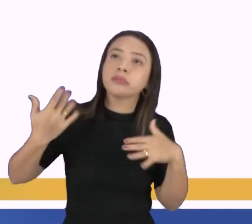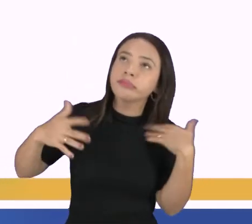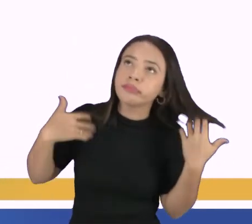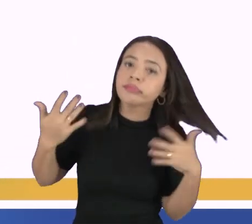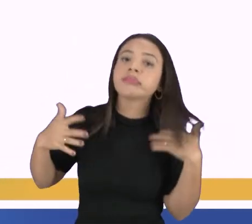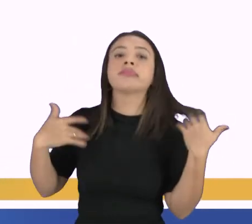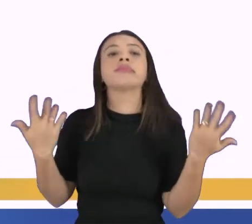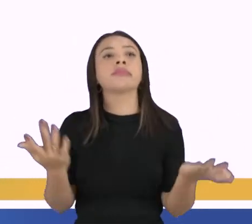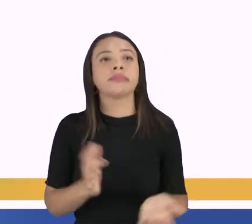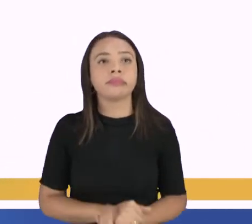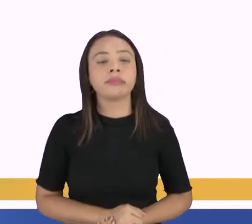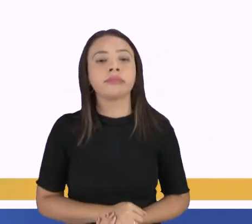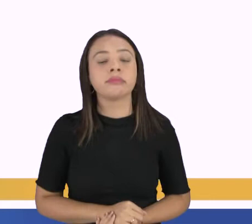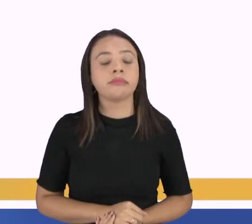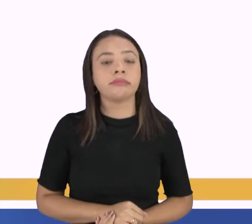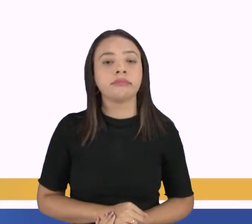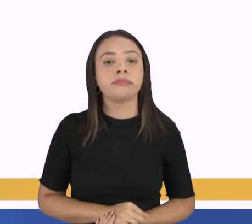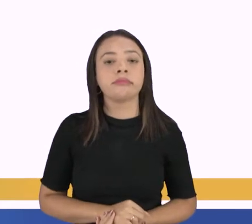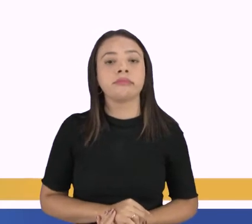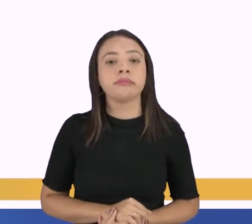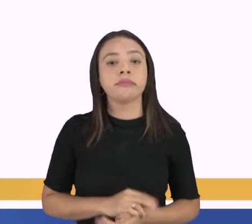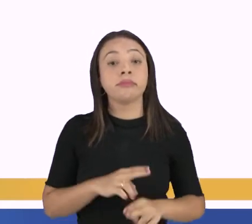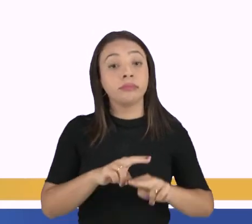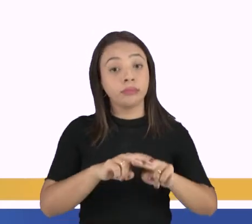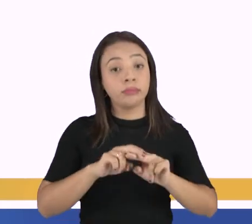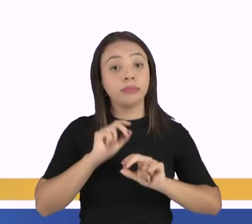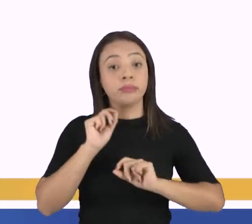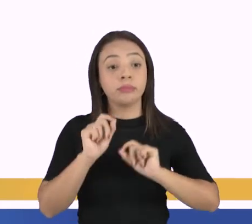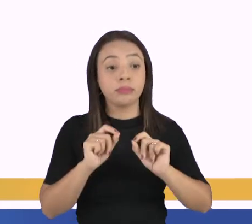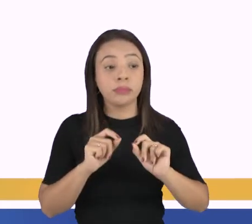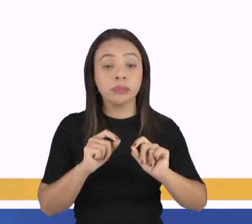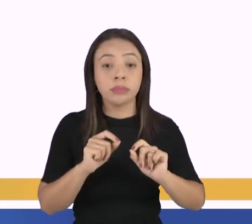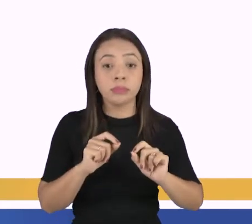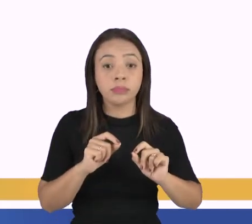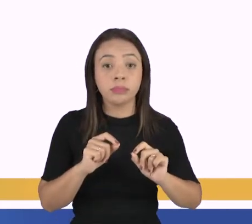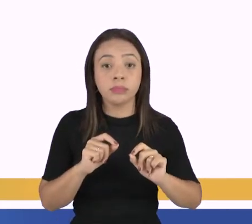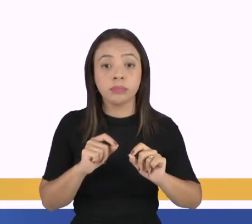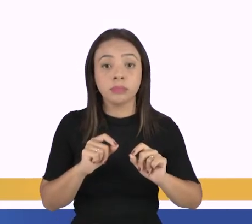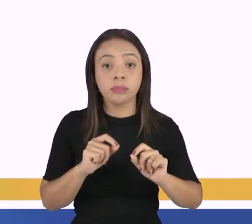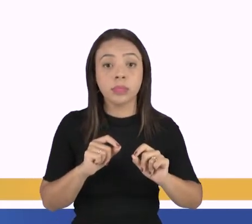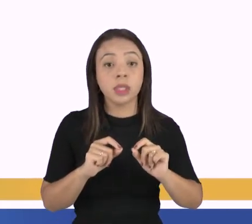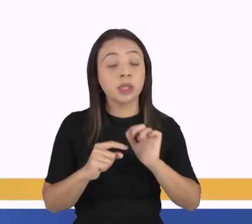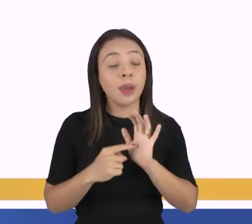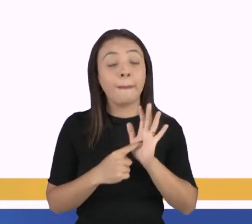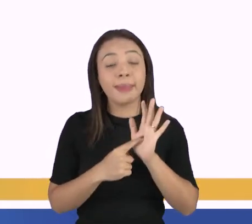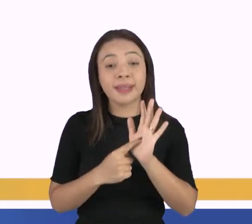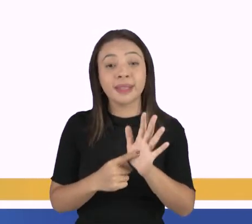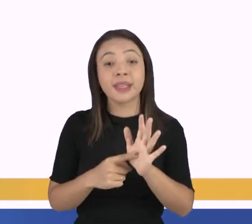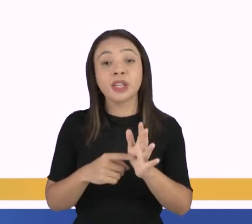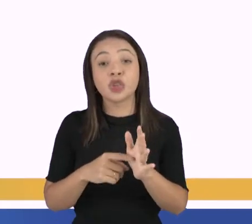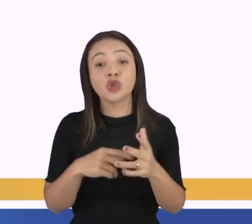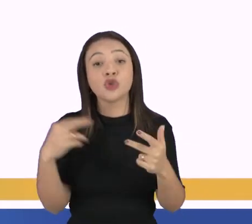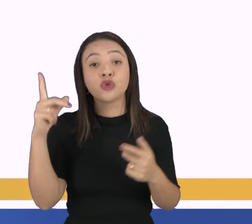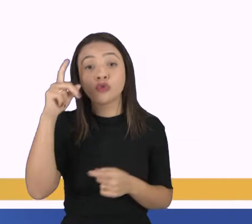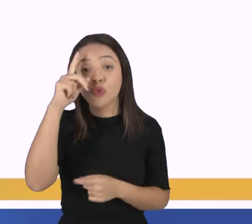levam, né, à concentração de renda, né, aliás, que levam a esse grande problema social, né?